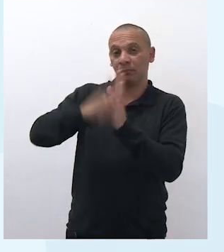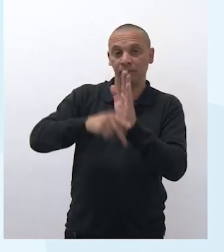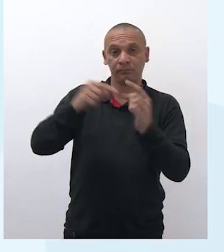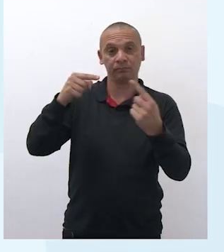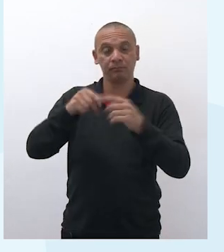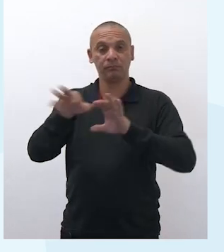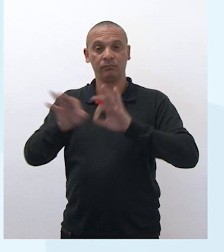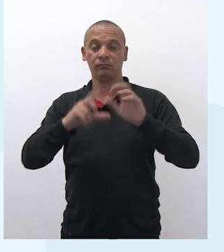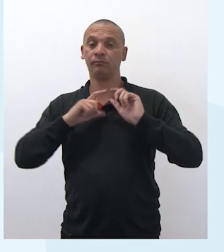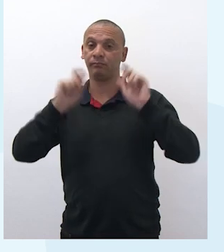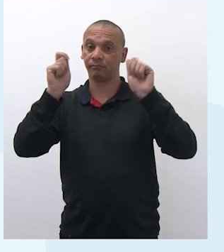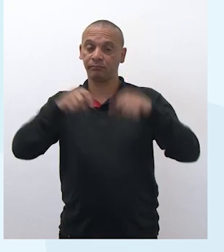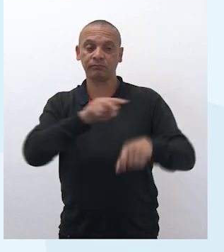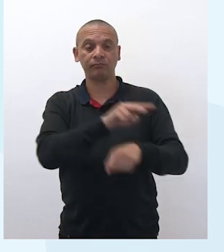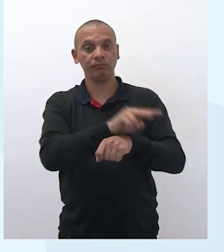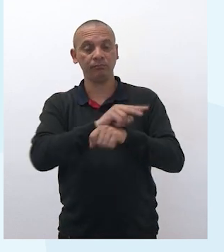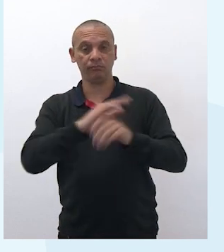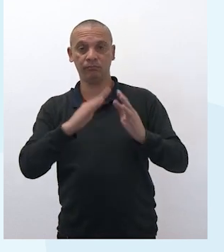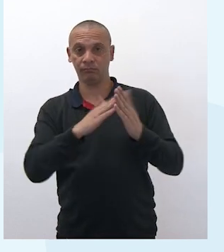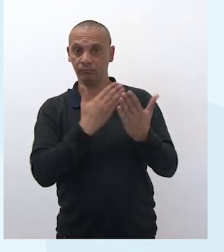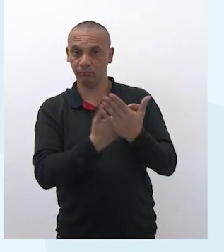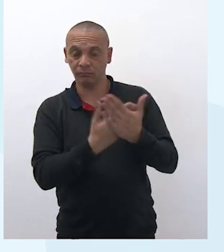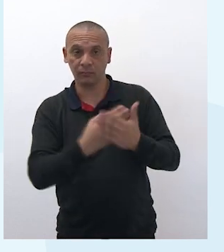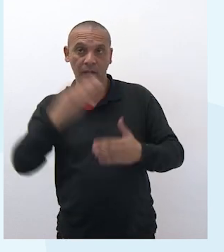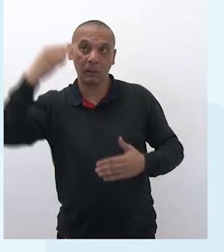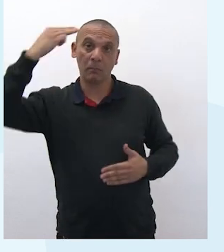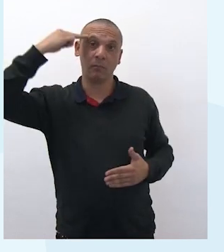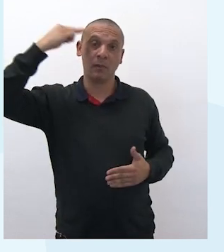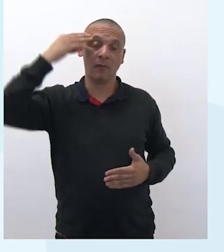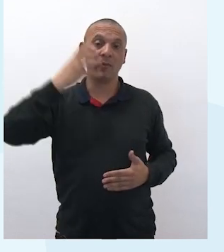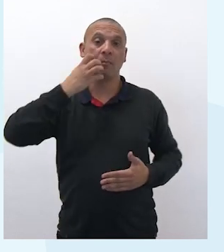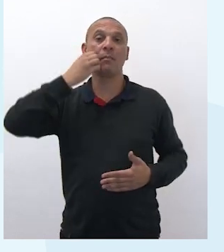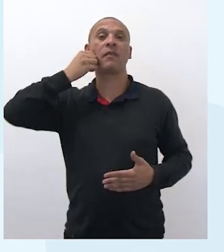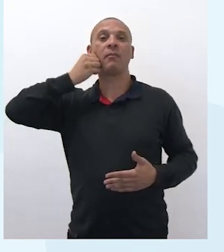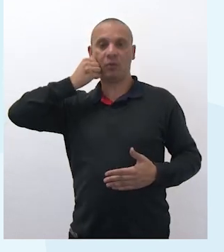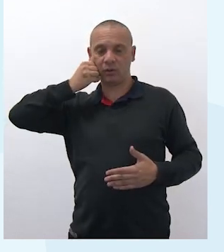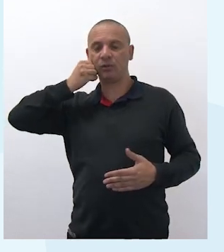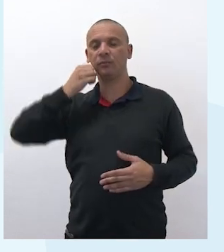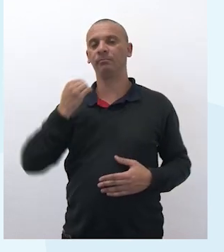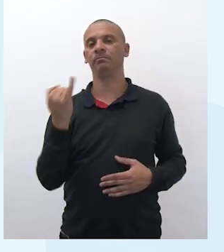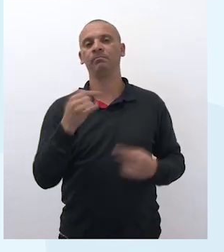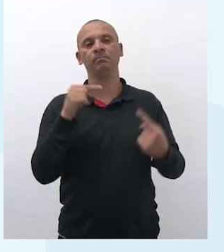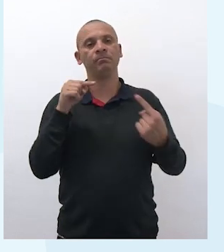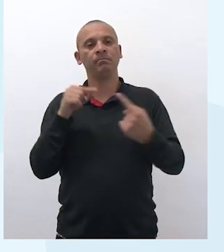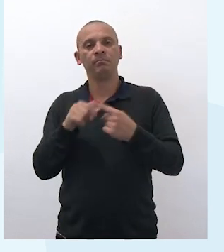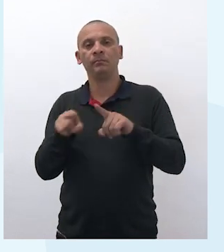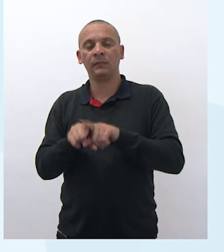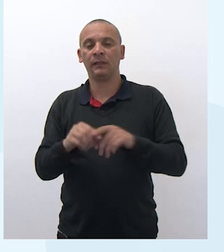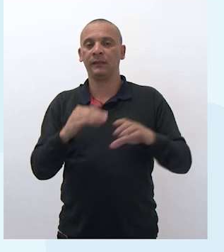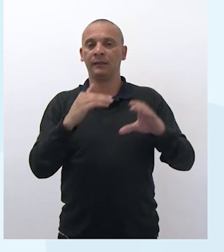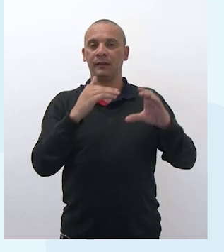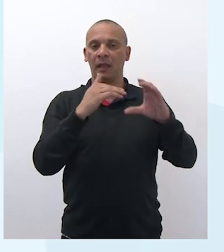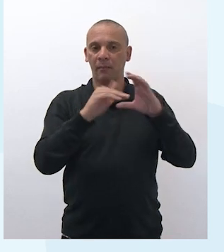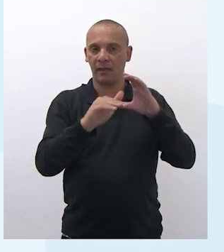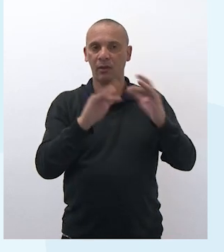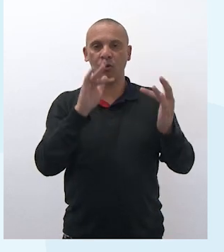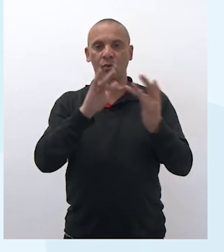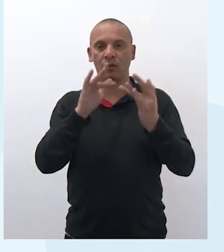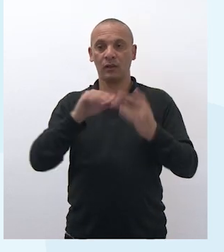ações de preservação da história e da memória do patrimônio histórico da escola, o e-mail de contato